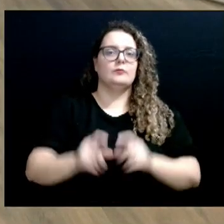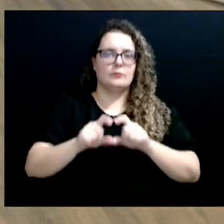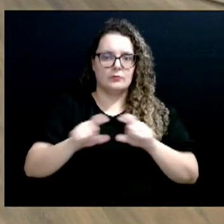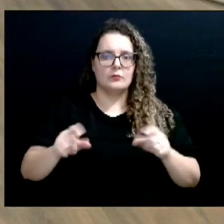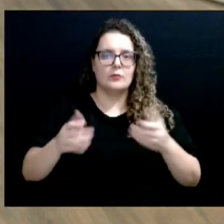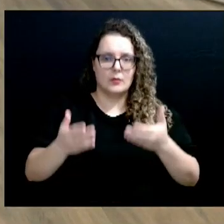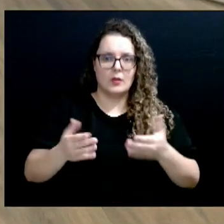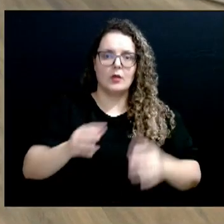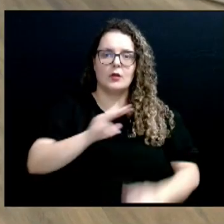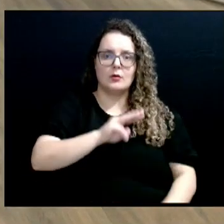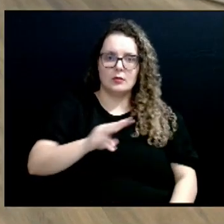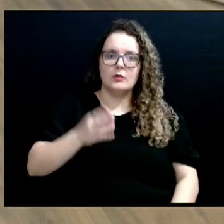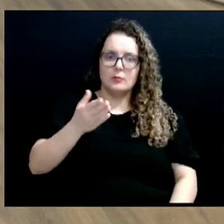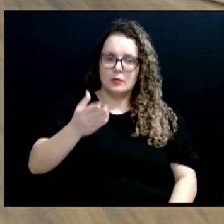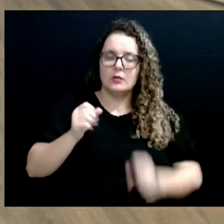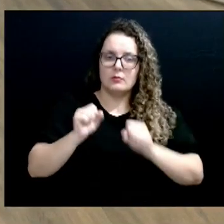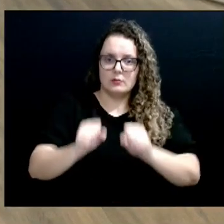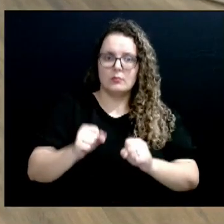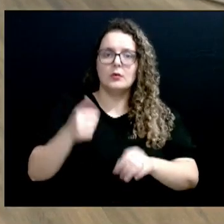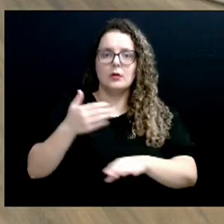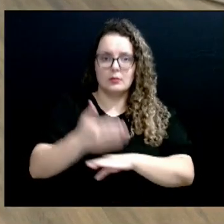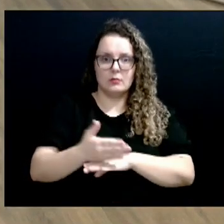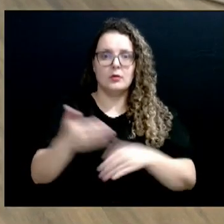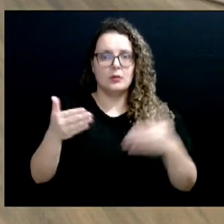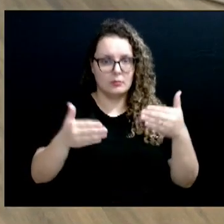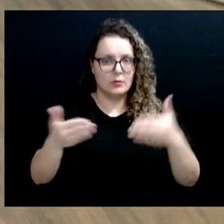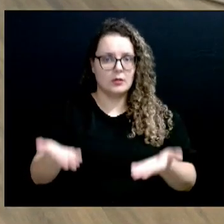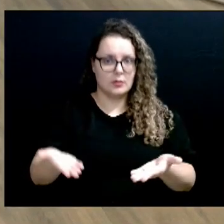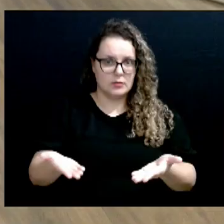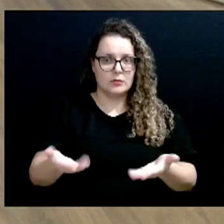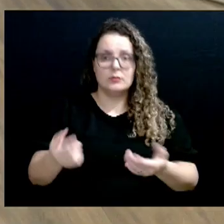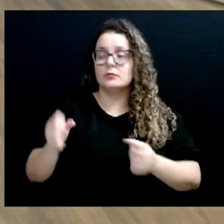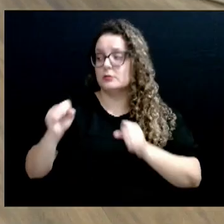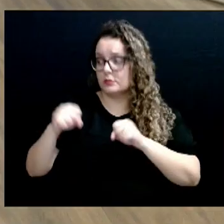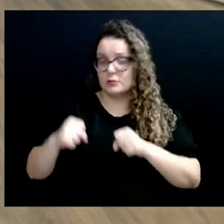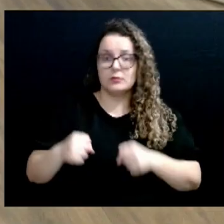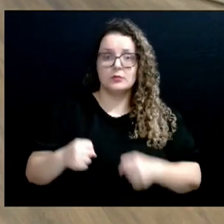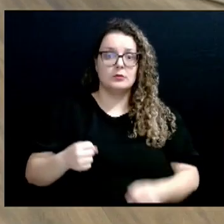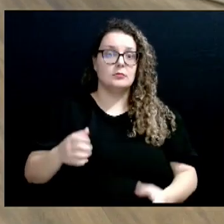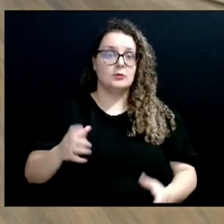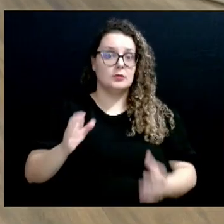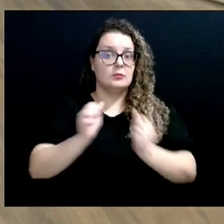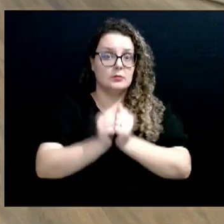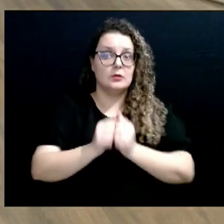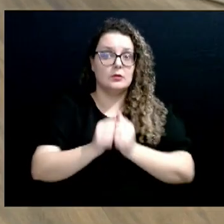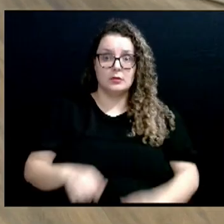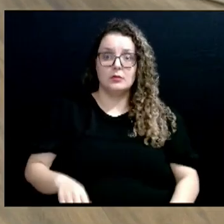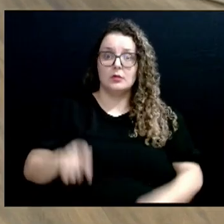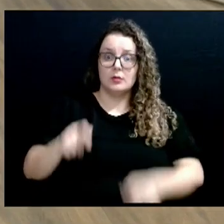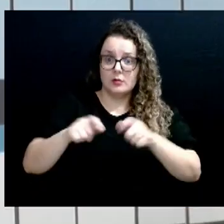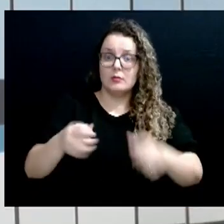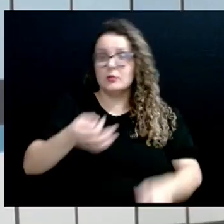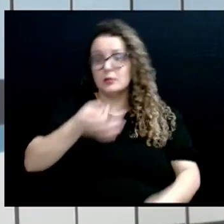para que você possa acessar e participar, né, dessa discussão de forma mais próxima. E as pessoas podem dar sua opinião, é interessante que cada um dê sua